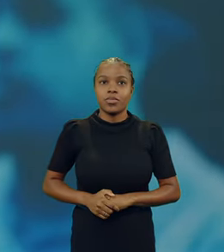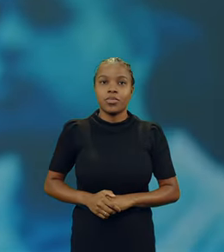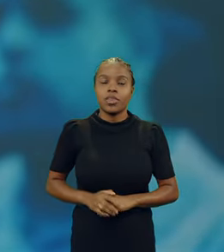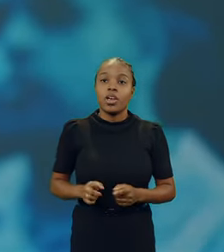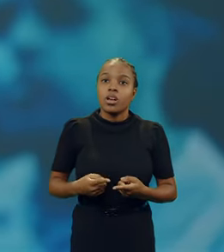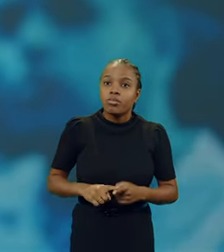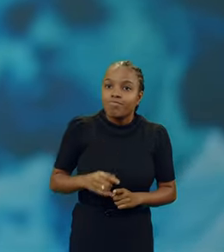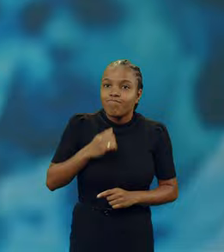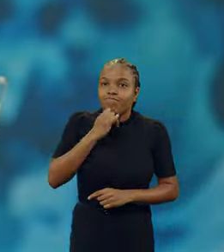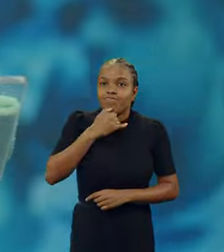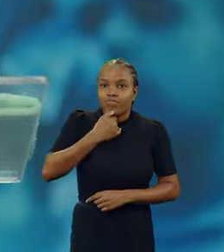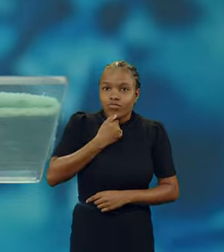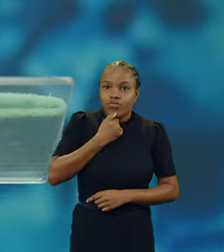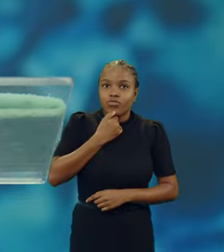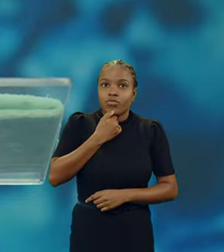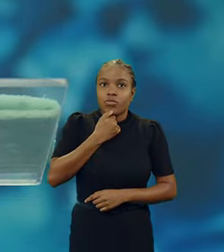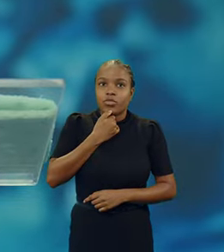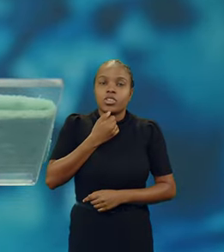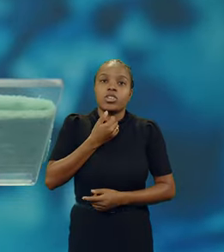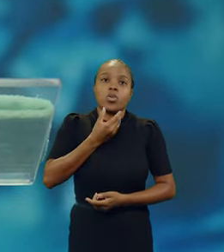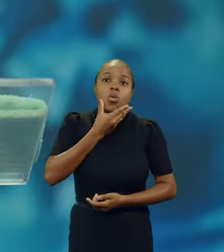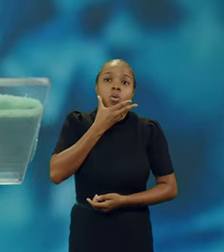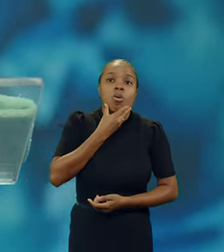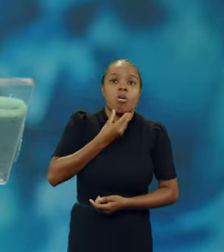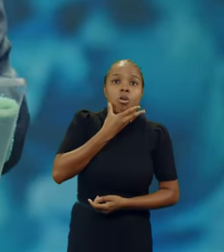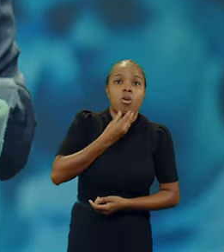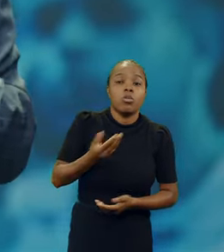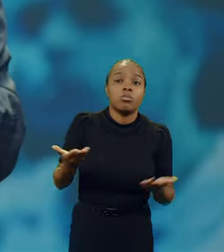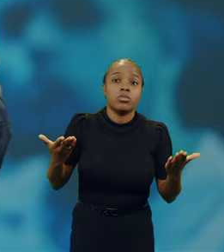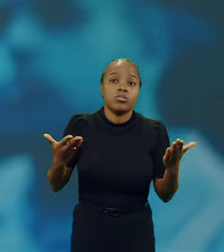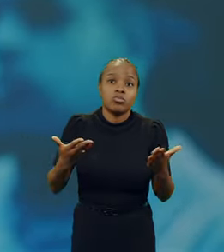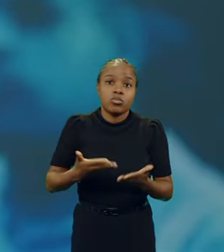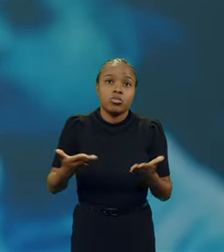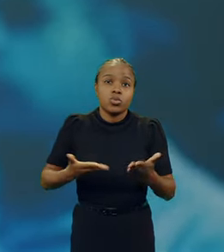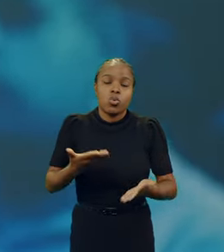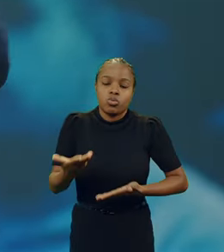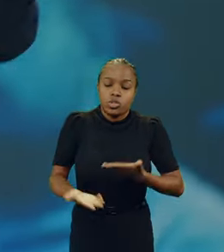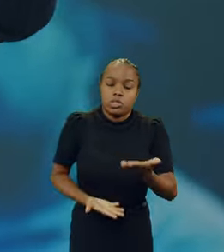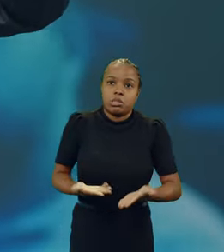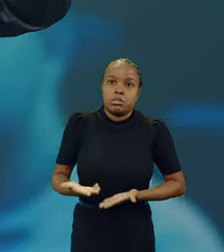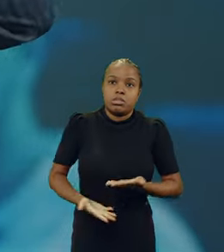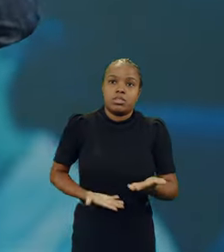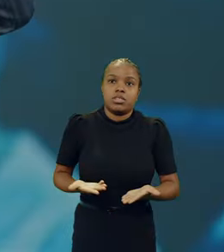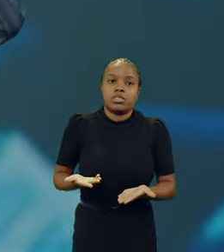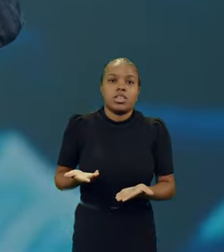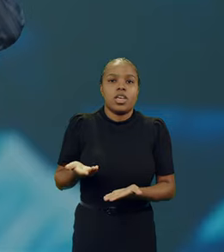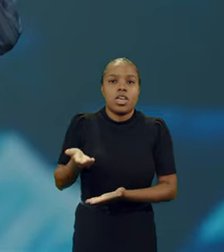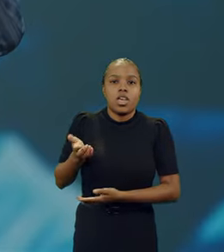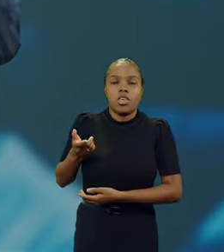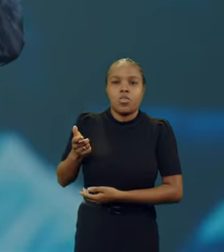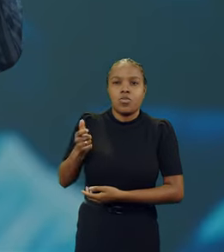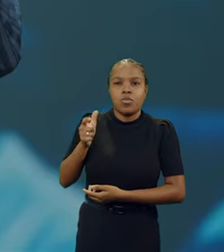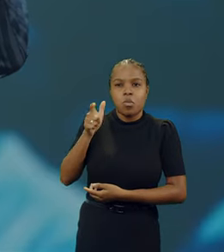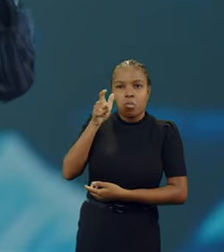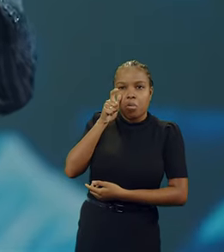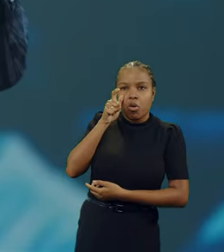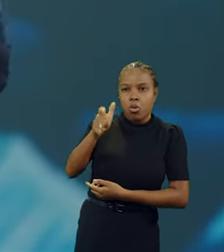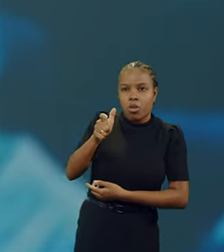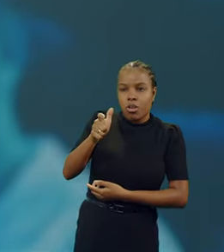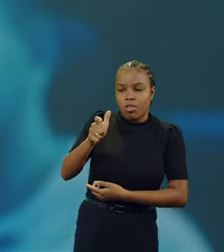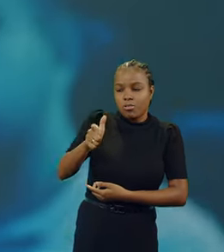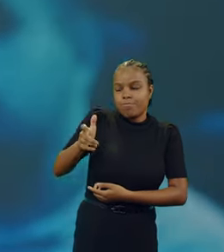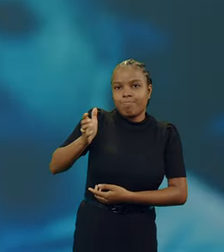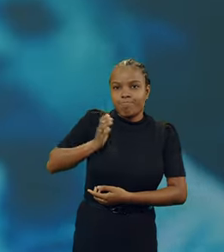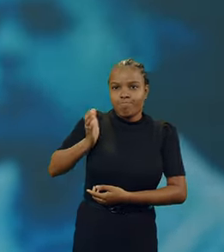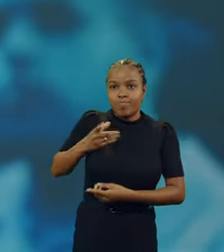Infelizmente, muitos estão servindo no ministério hoje apenas por interesses terreno, como